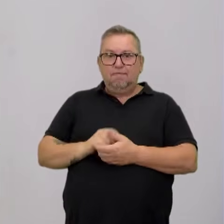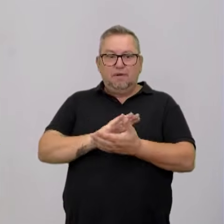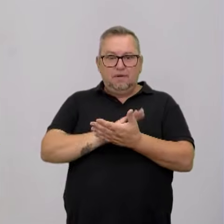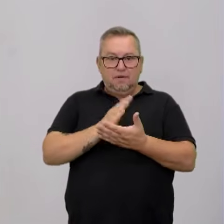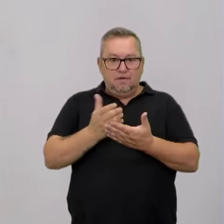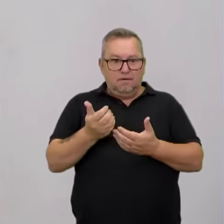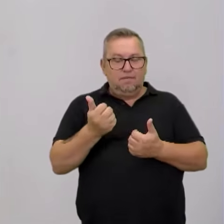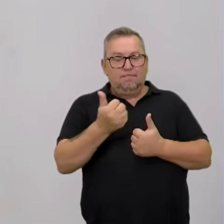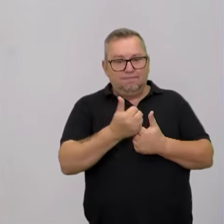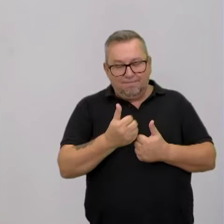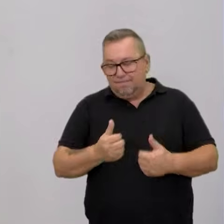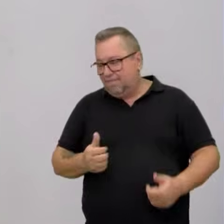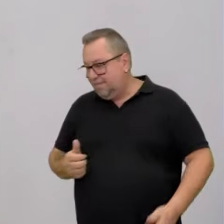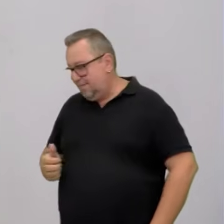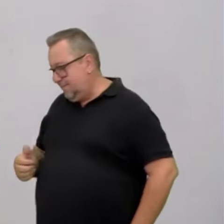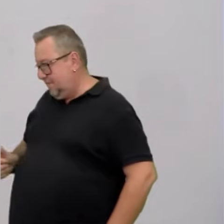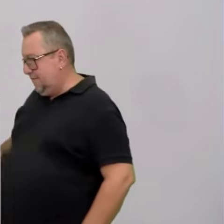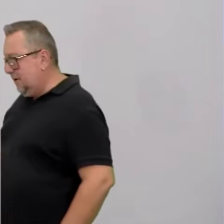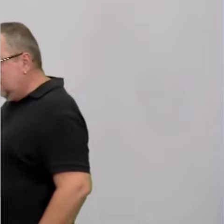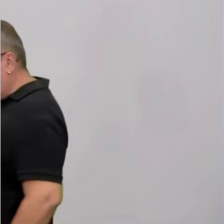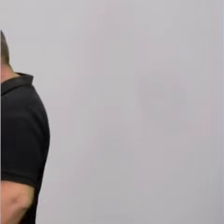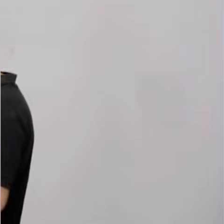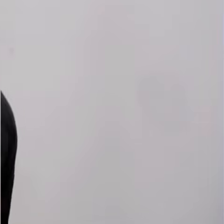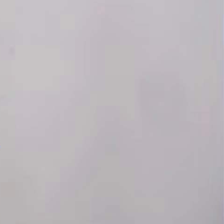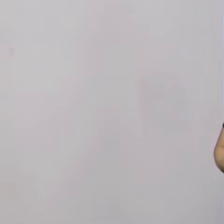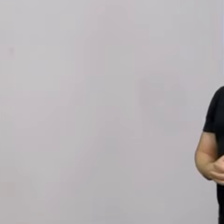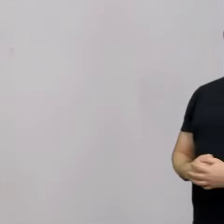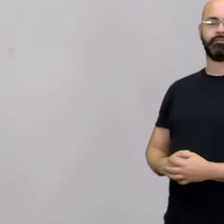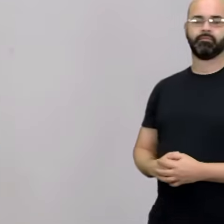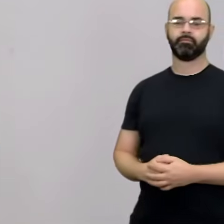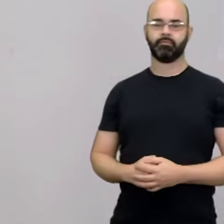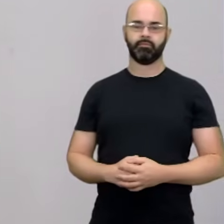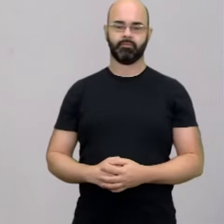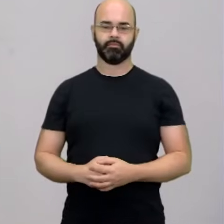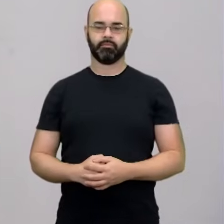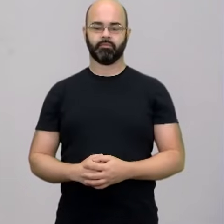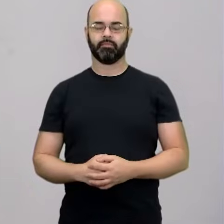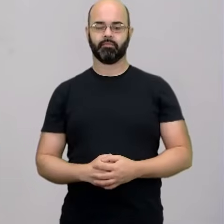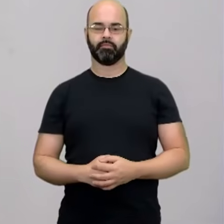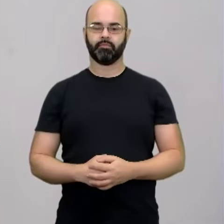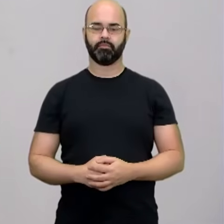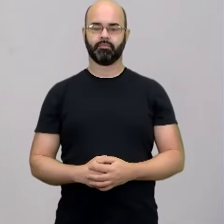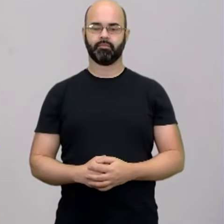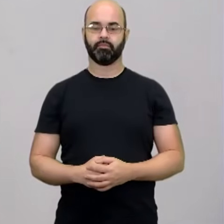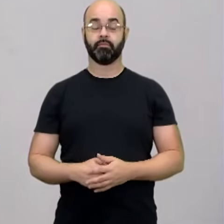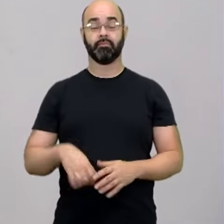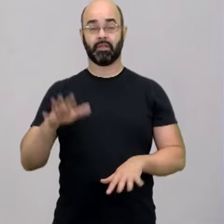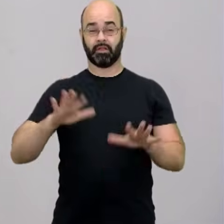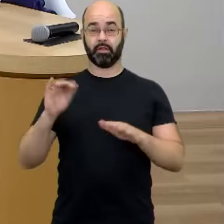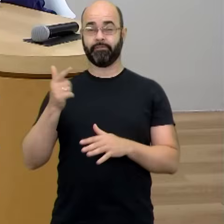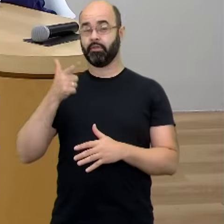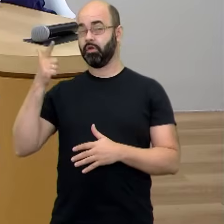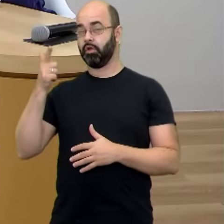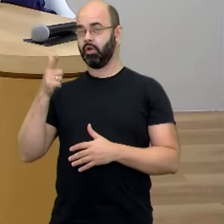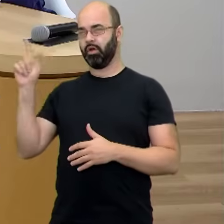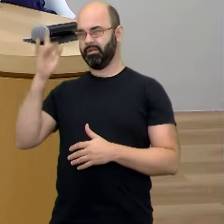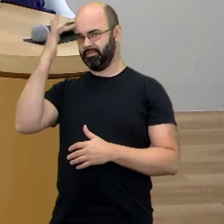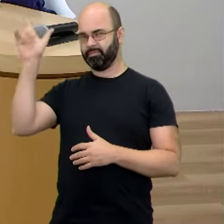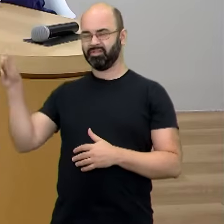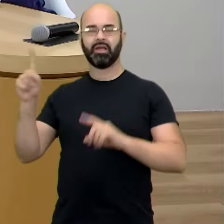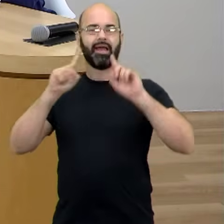Então, sempre tem essa conotação aí. E eu sempre falo, às vezes o outro não reclama porque ele quer ser aceito. Não é porque ele acha